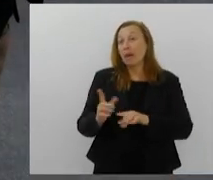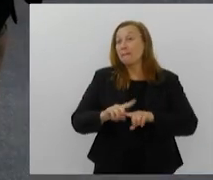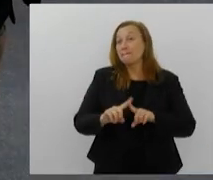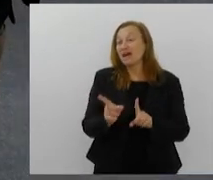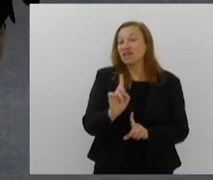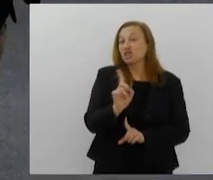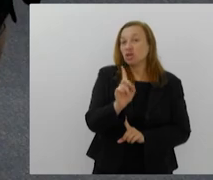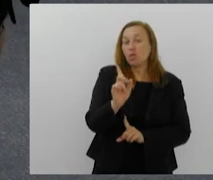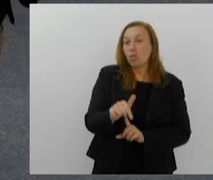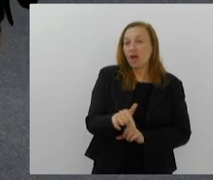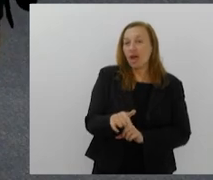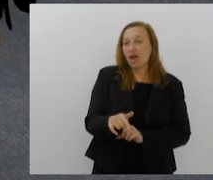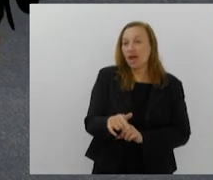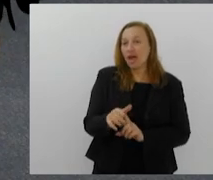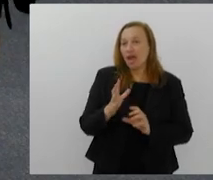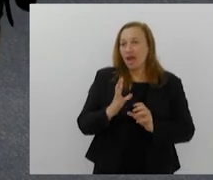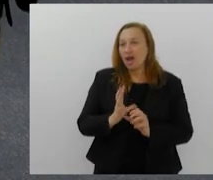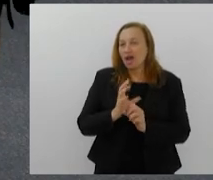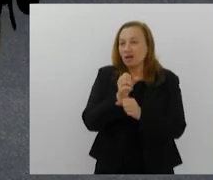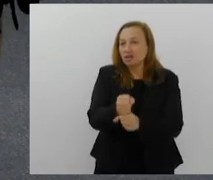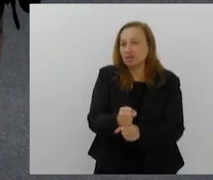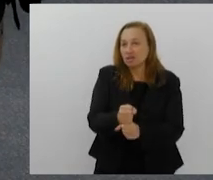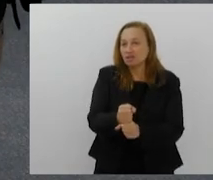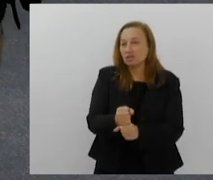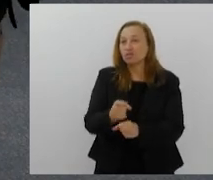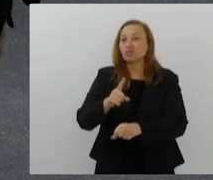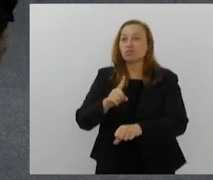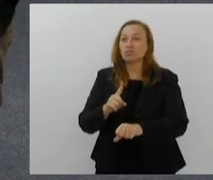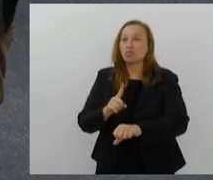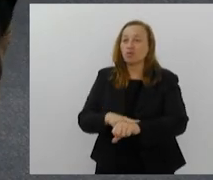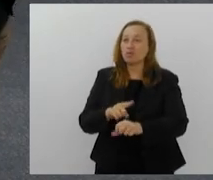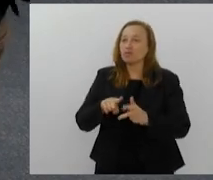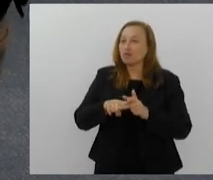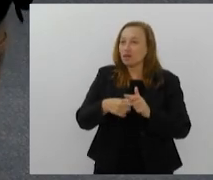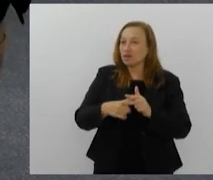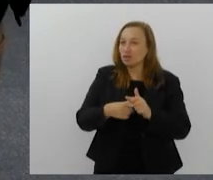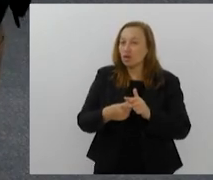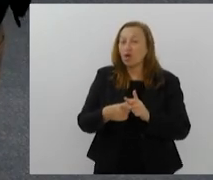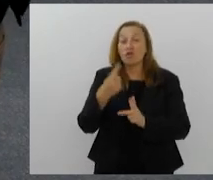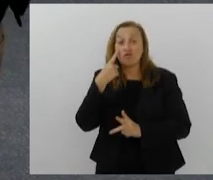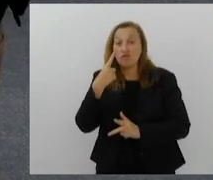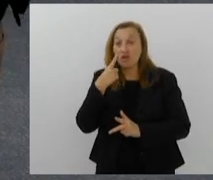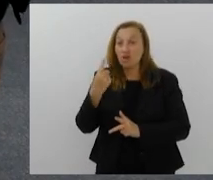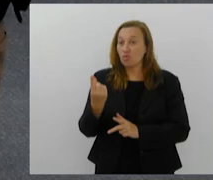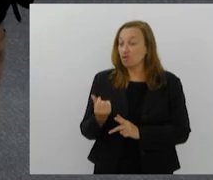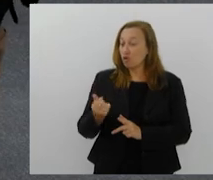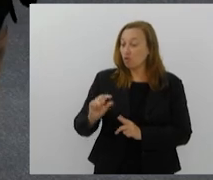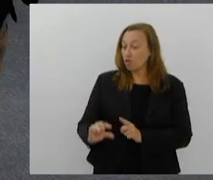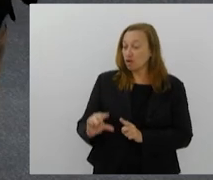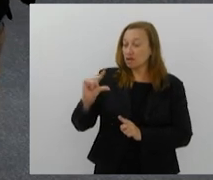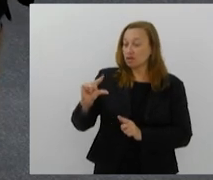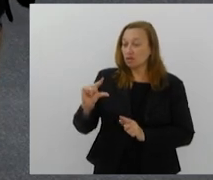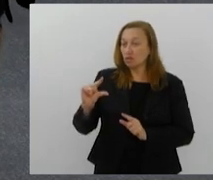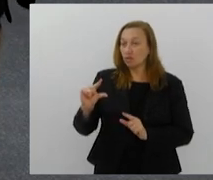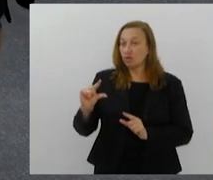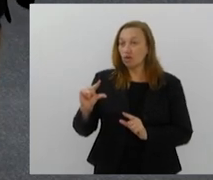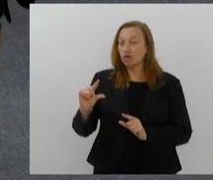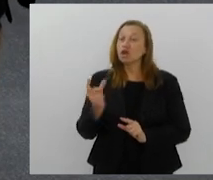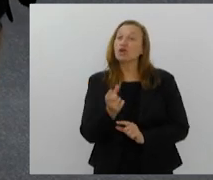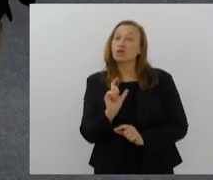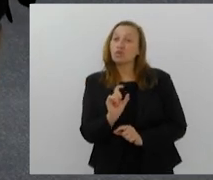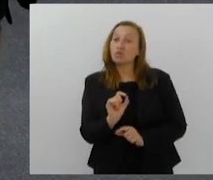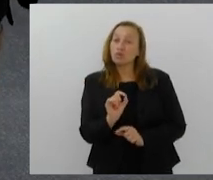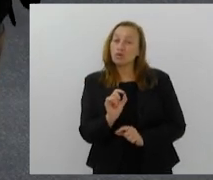é computado quando vai fazer o reajuste, que vê o que aumentou o teu custo, e o que aumentou a